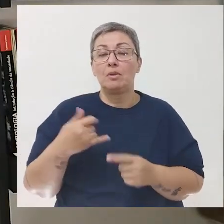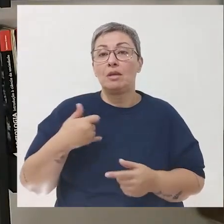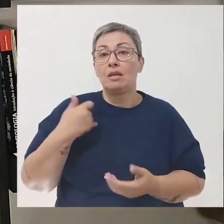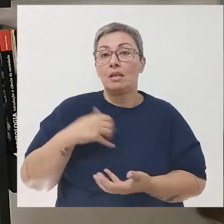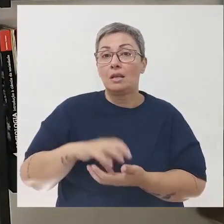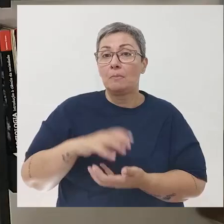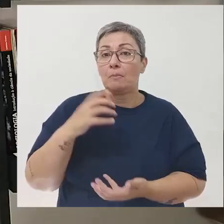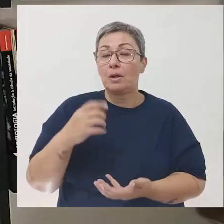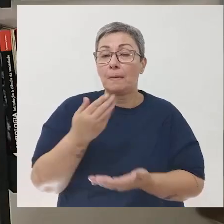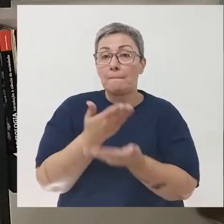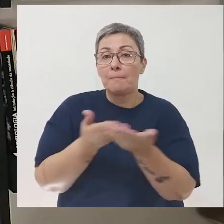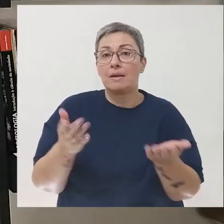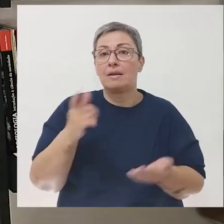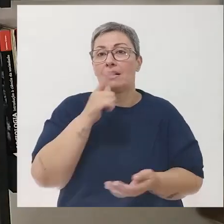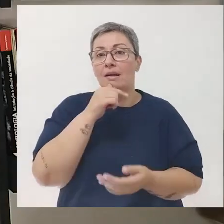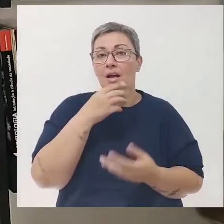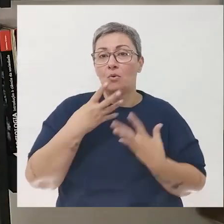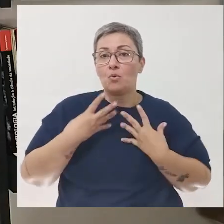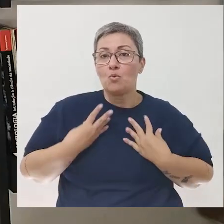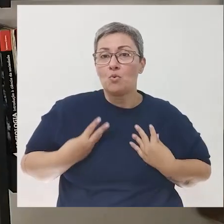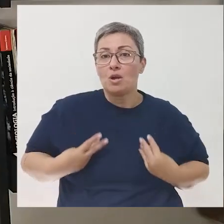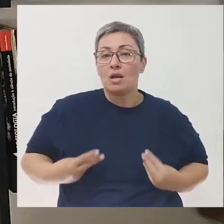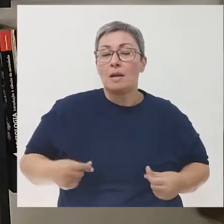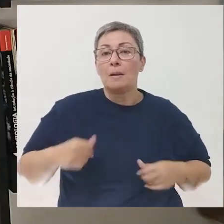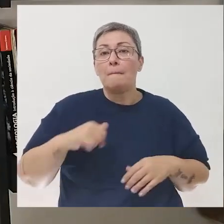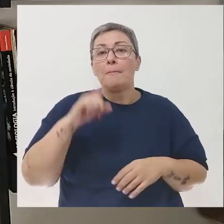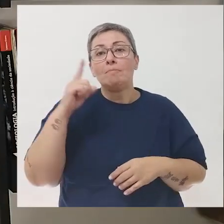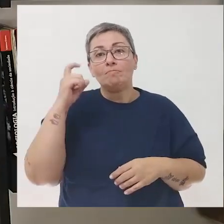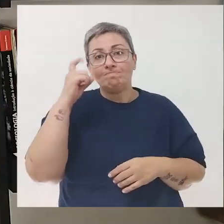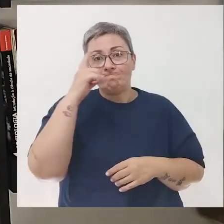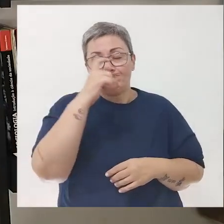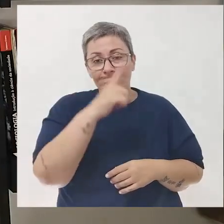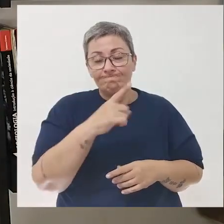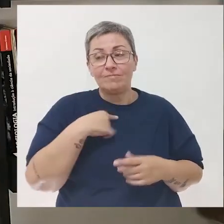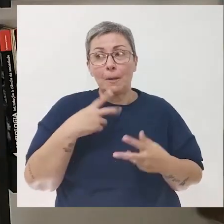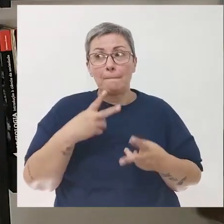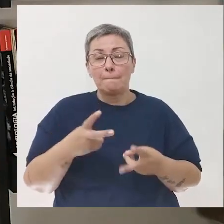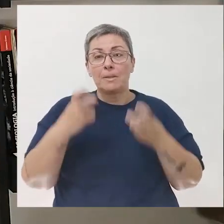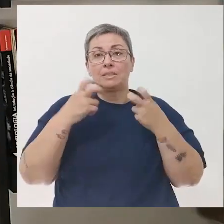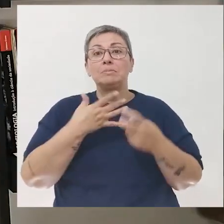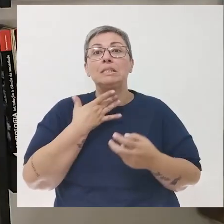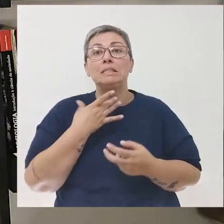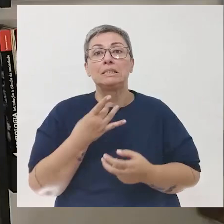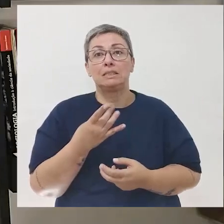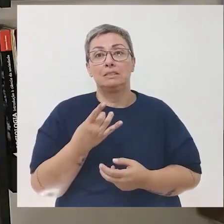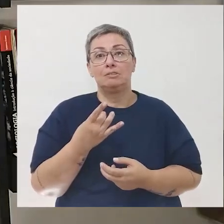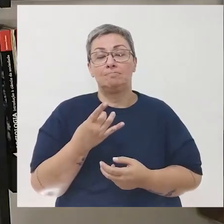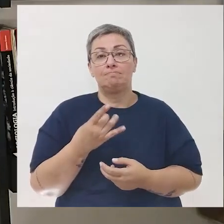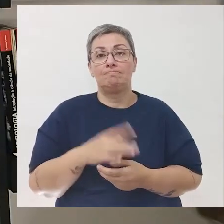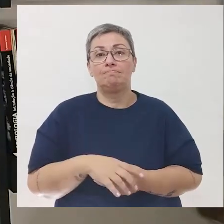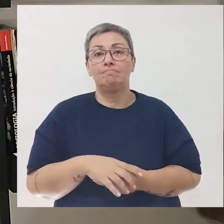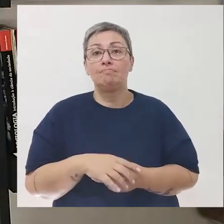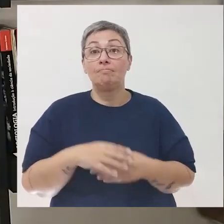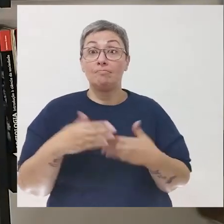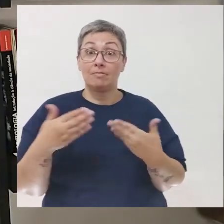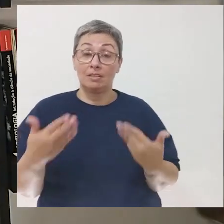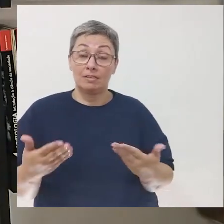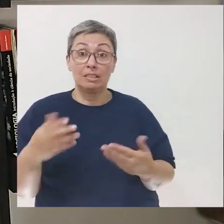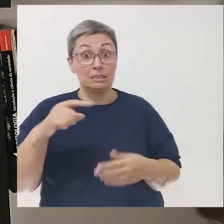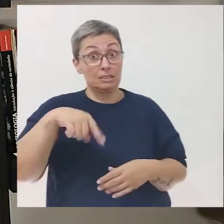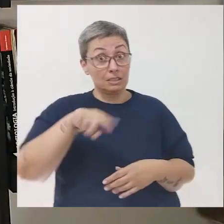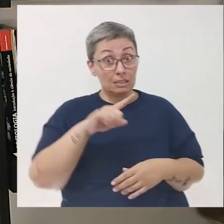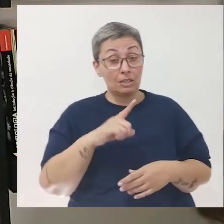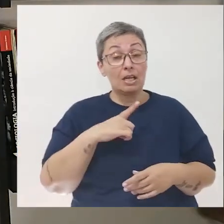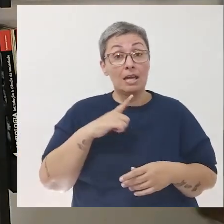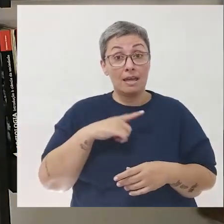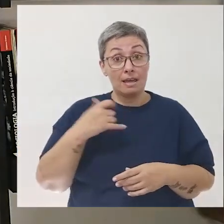os idosos eles se desidratam com mais facilidade e têm mais dificuldade em perceber a necessidade da água.